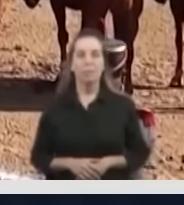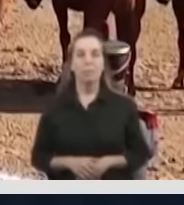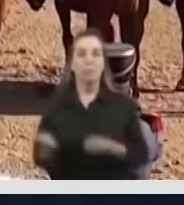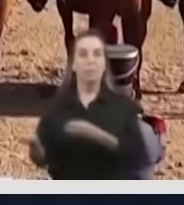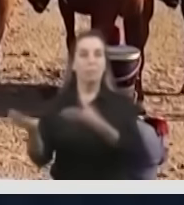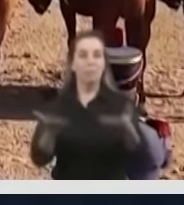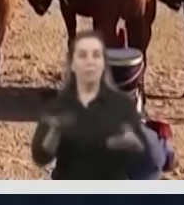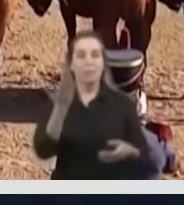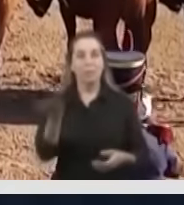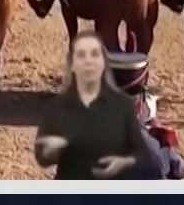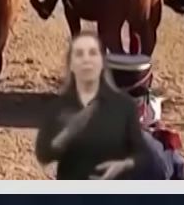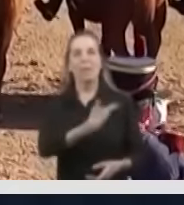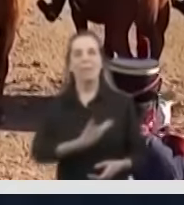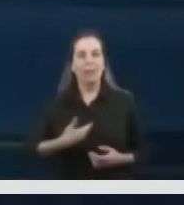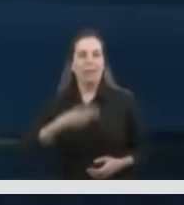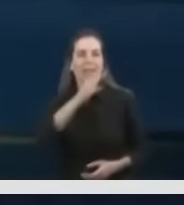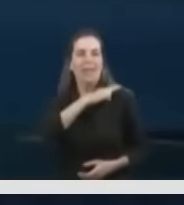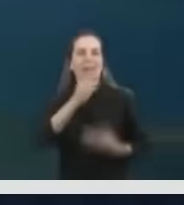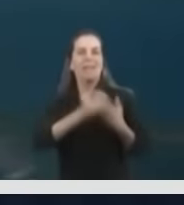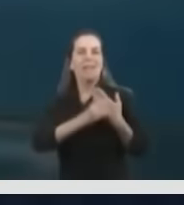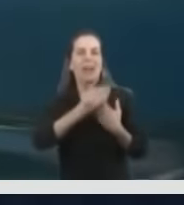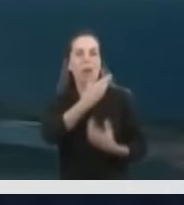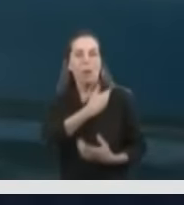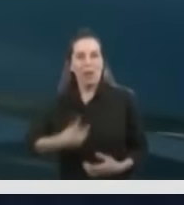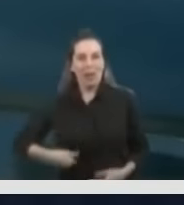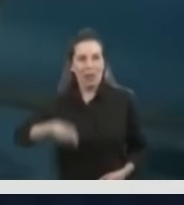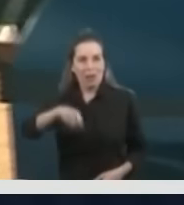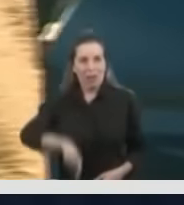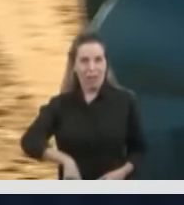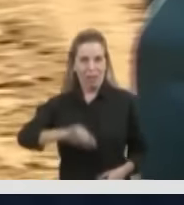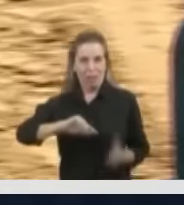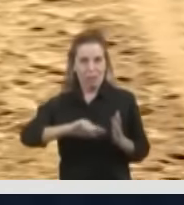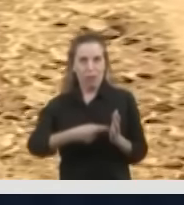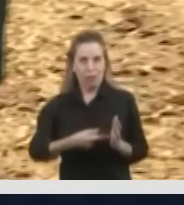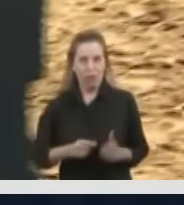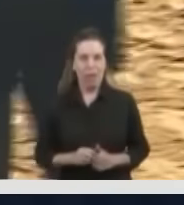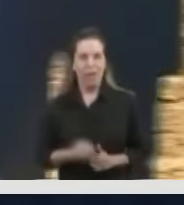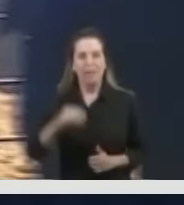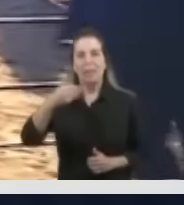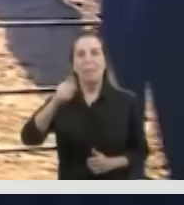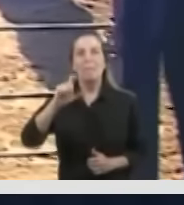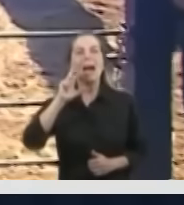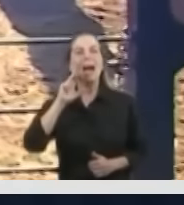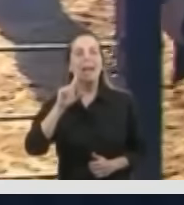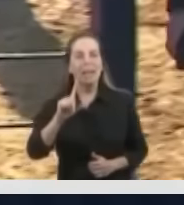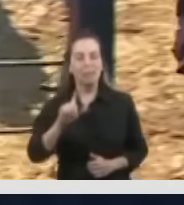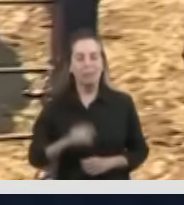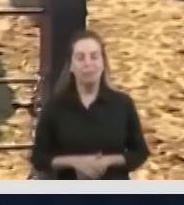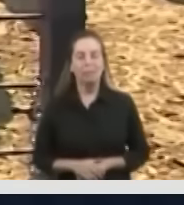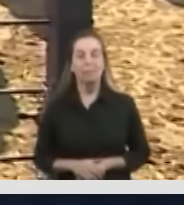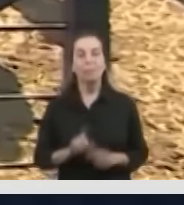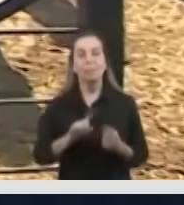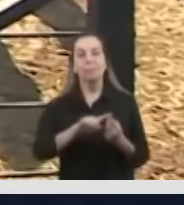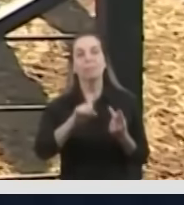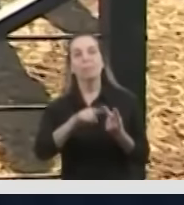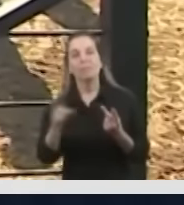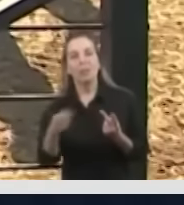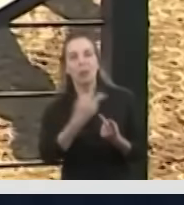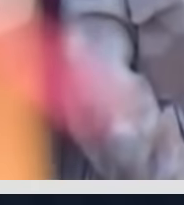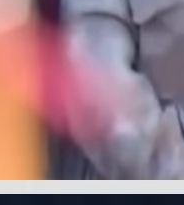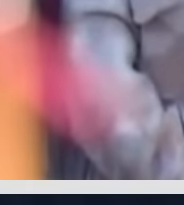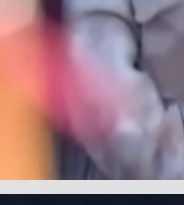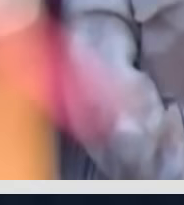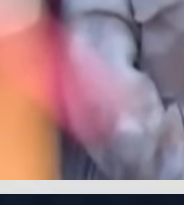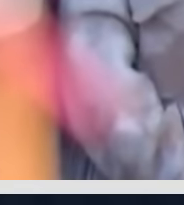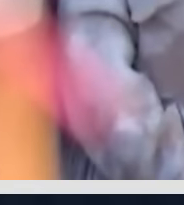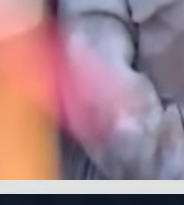dezembro e 2,7% ao mês em julho. A redução é importante. Agora, zerar, continuo repetindo,